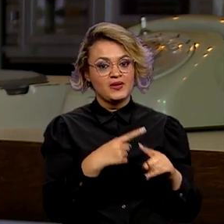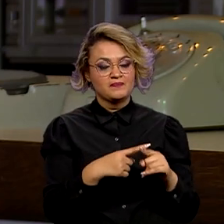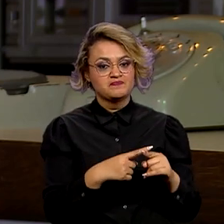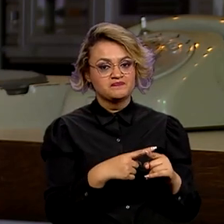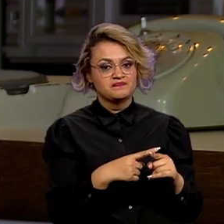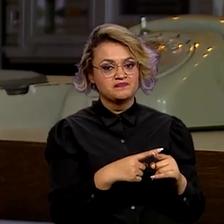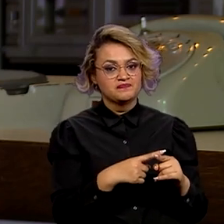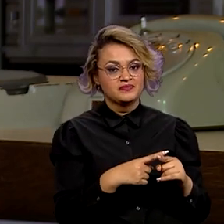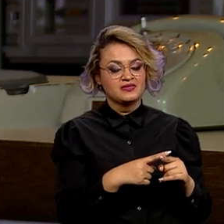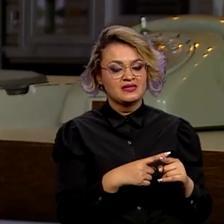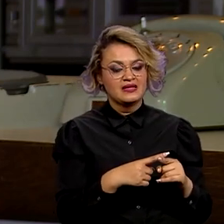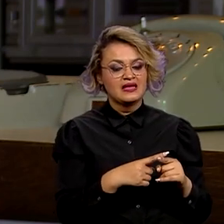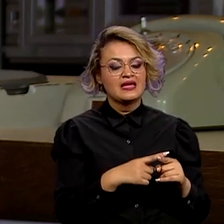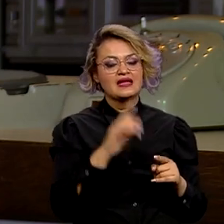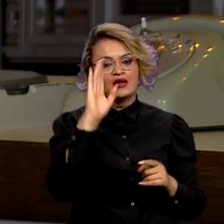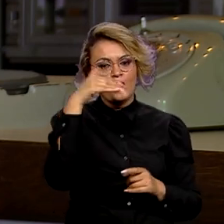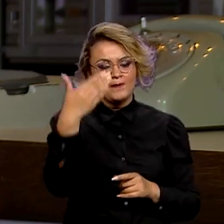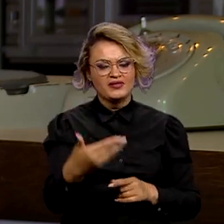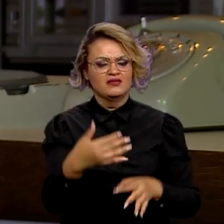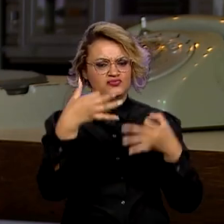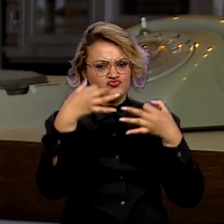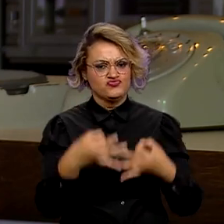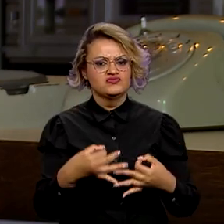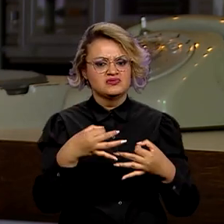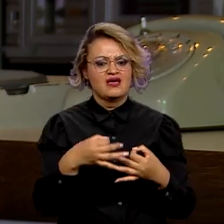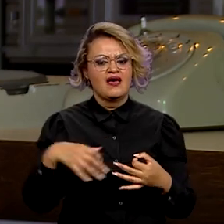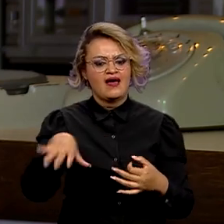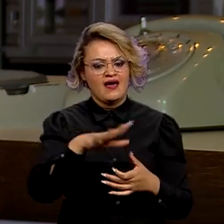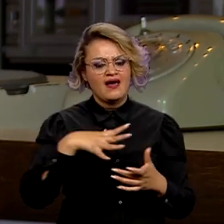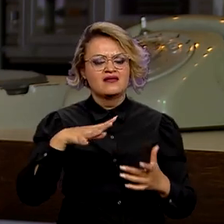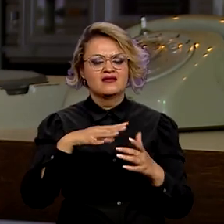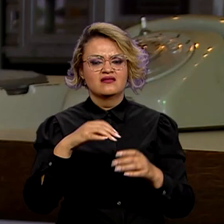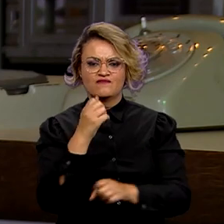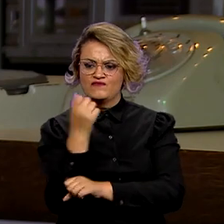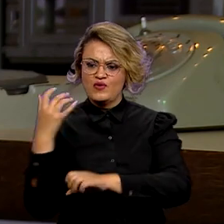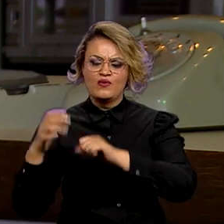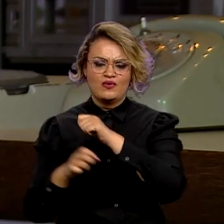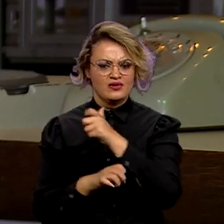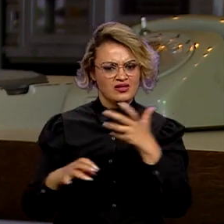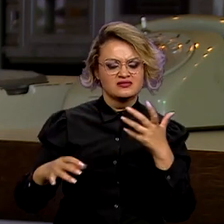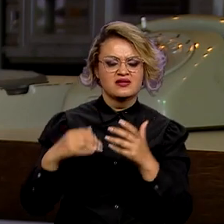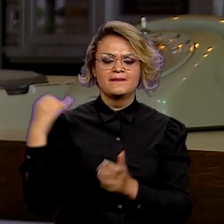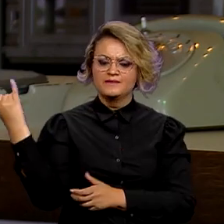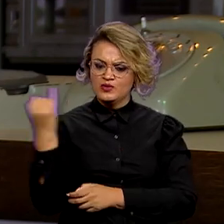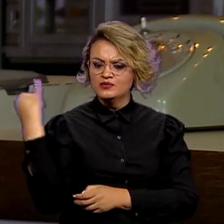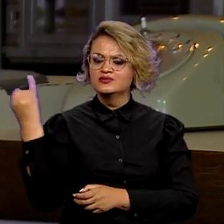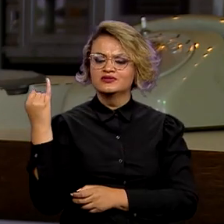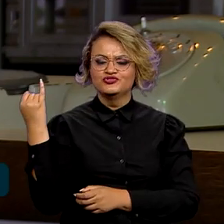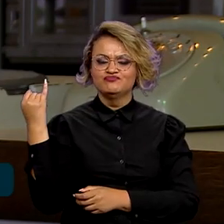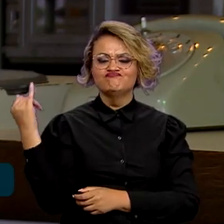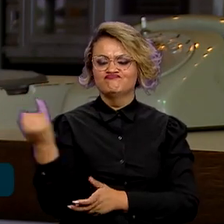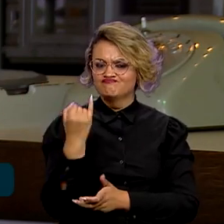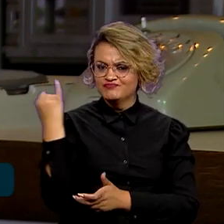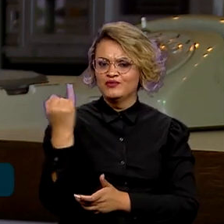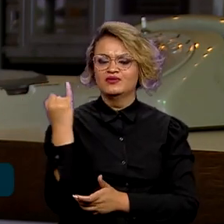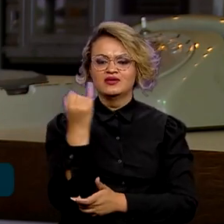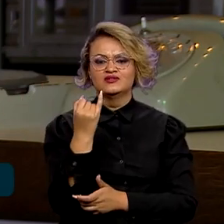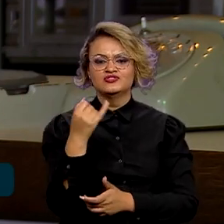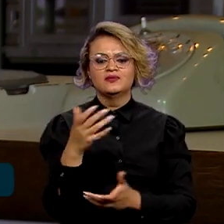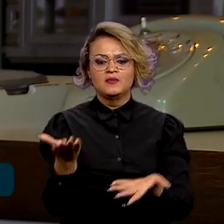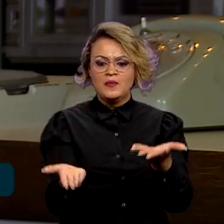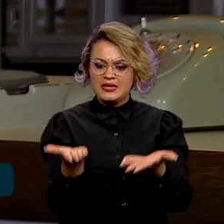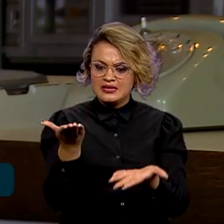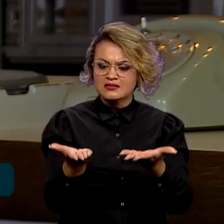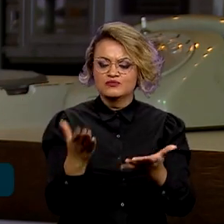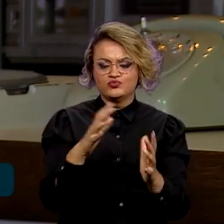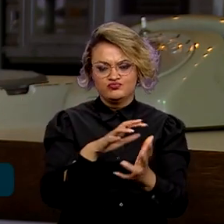ele faz a homenagem justa a uma das maiores florestas do mundo e uma das mais importantes para o equilíbrio